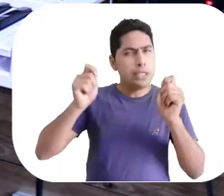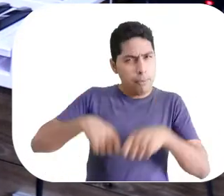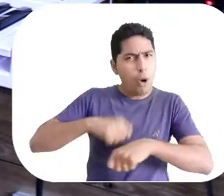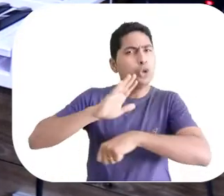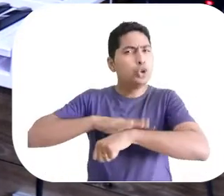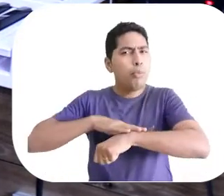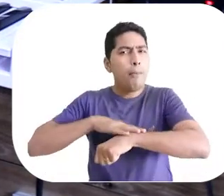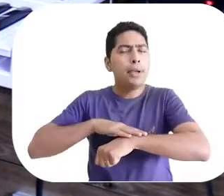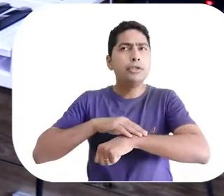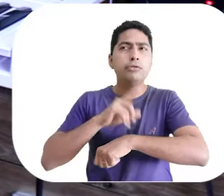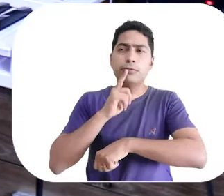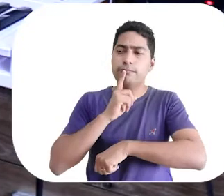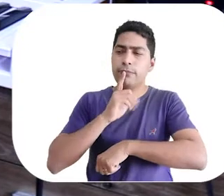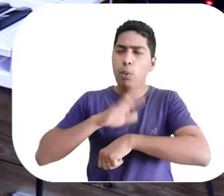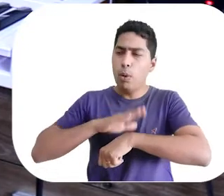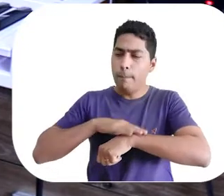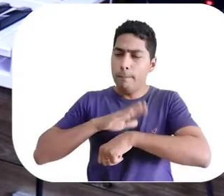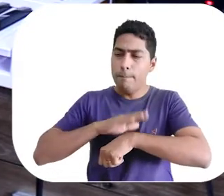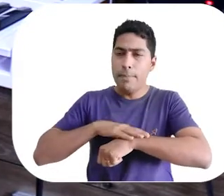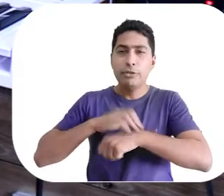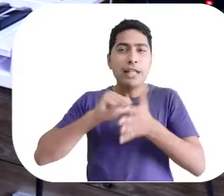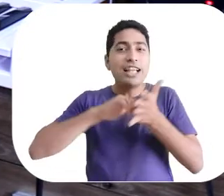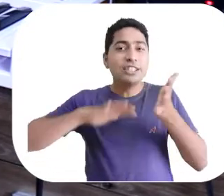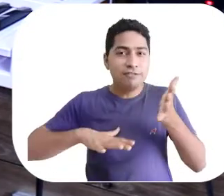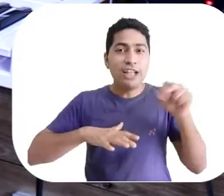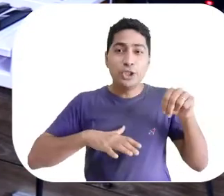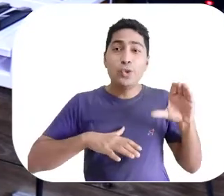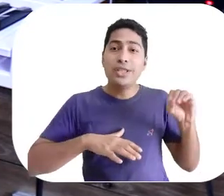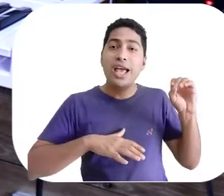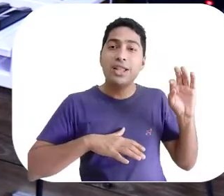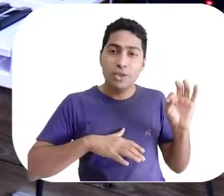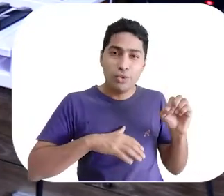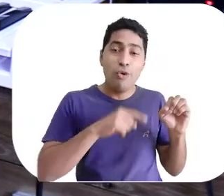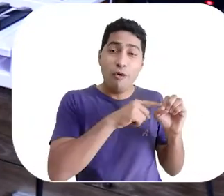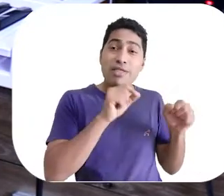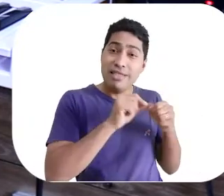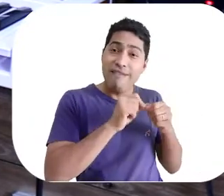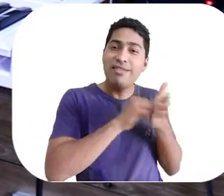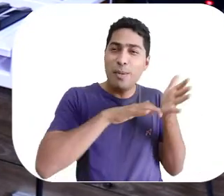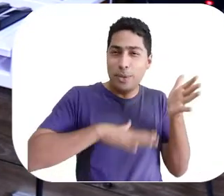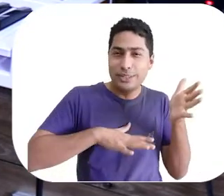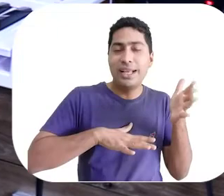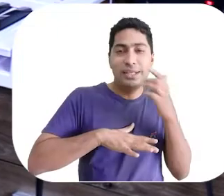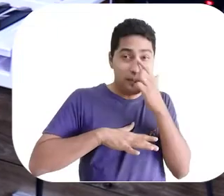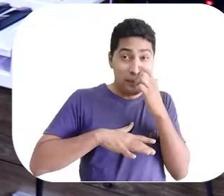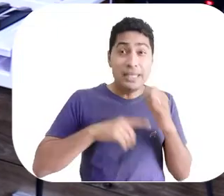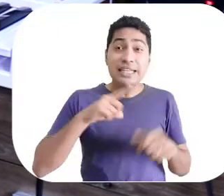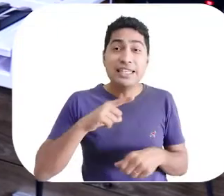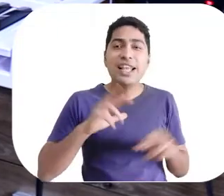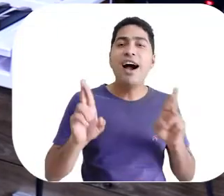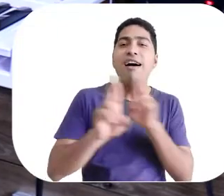momento no momento das atividades que o neto faz durante o processo, né? Que tem toda